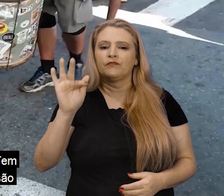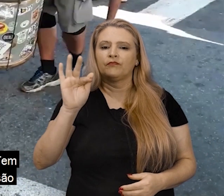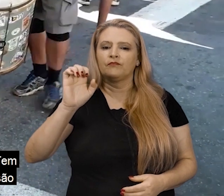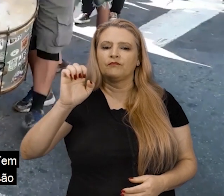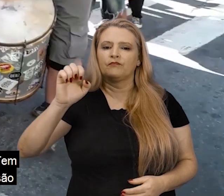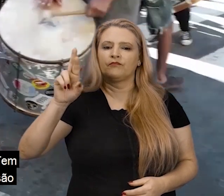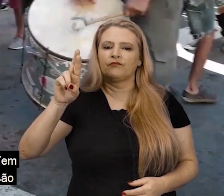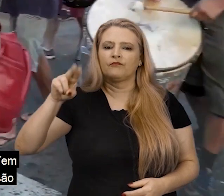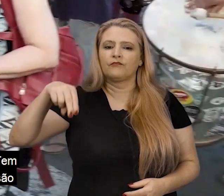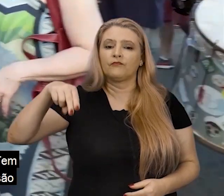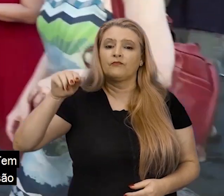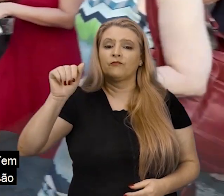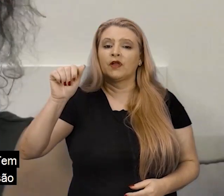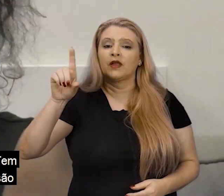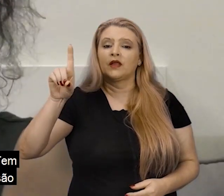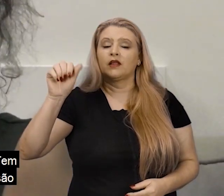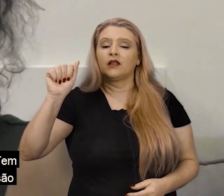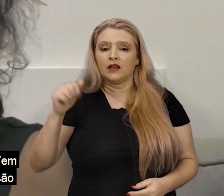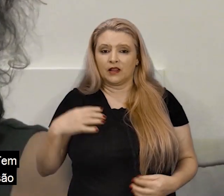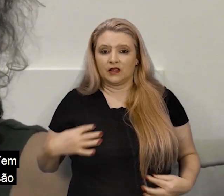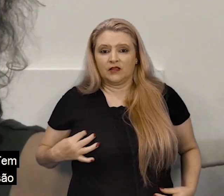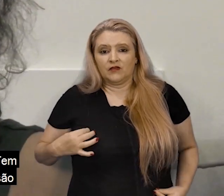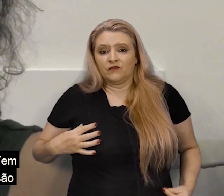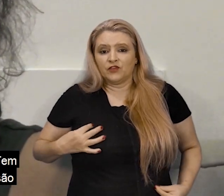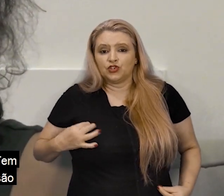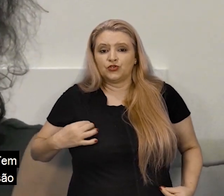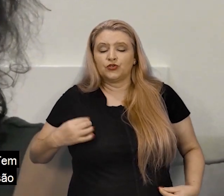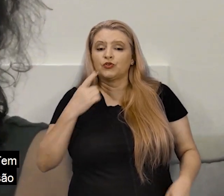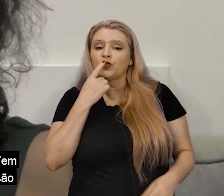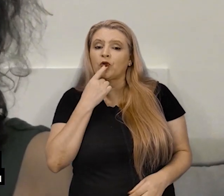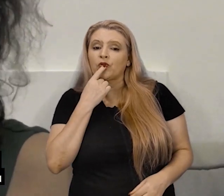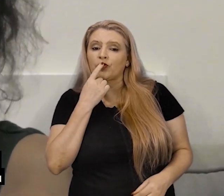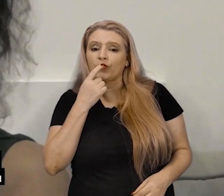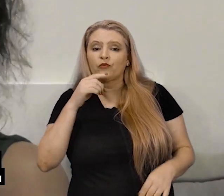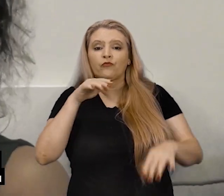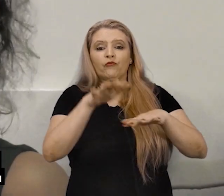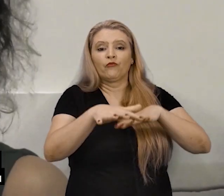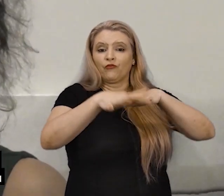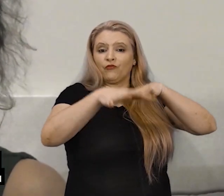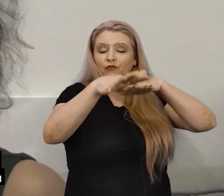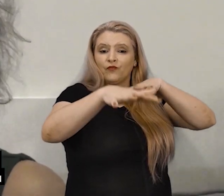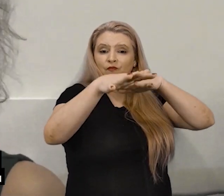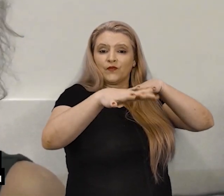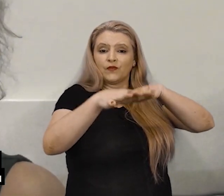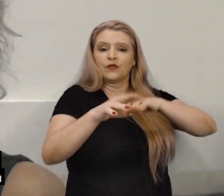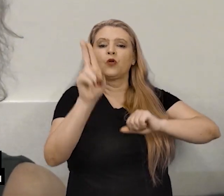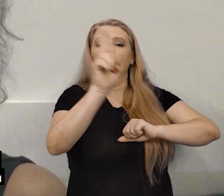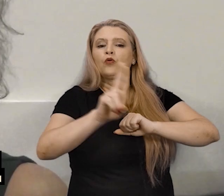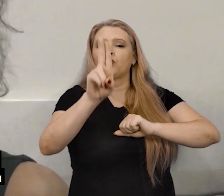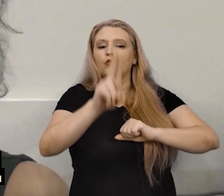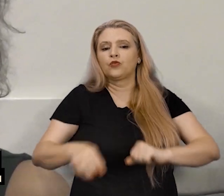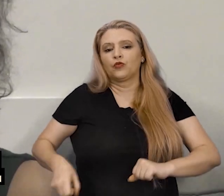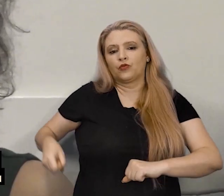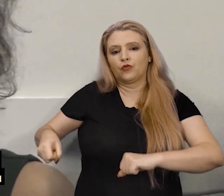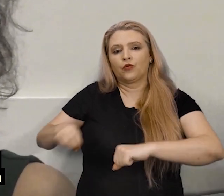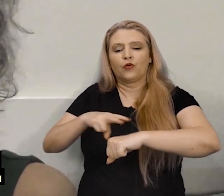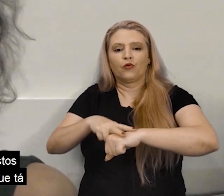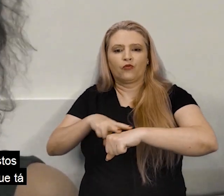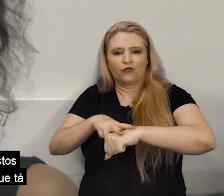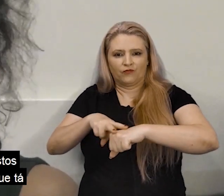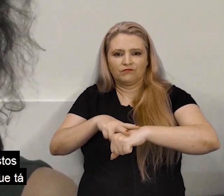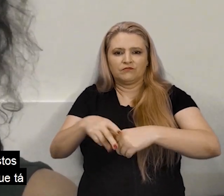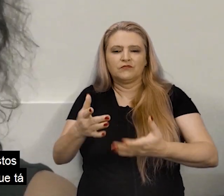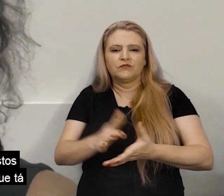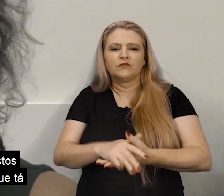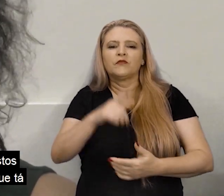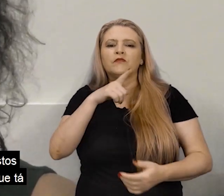acompanha o bloco usando a bengala verde. Tem vários níveis, né? Tem gente que tem baixa visão que já é bem mais próximo que a cegueira, tem gente que não, que já enxerga, mas eu ainda